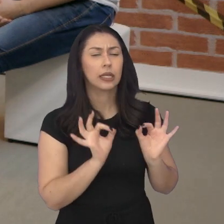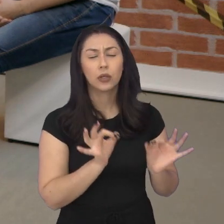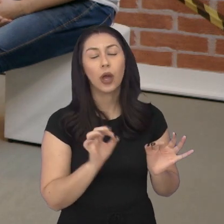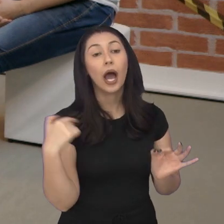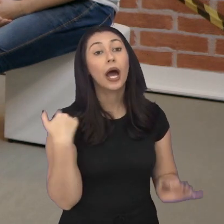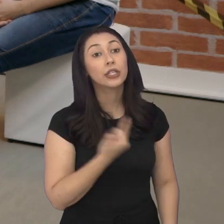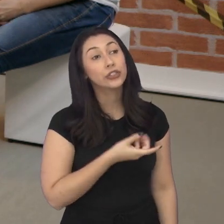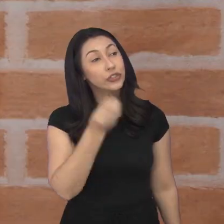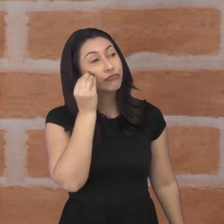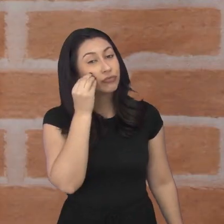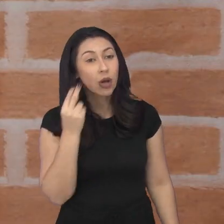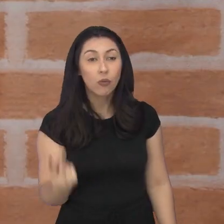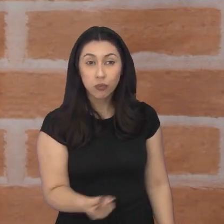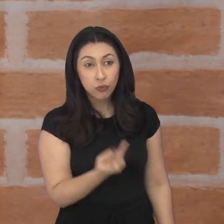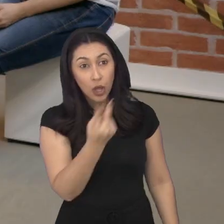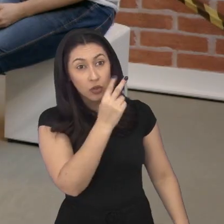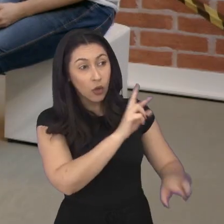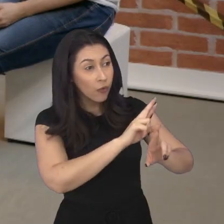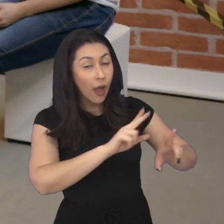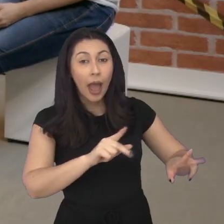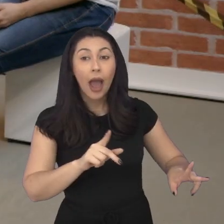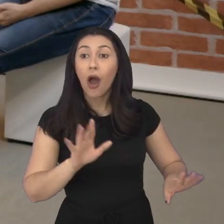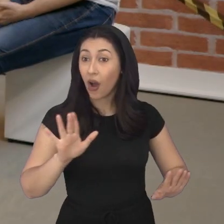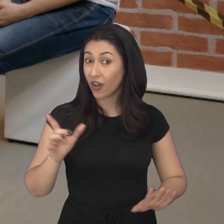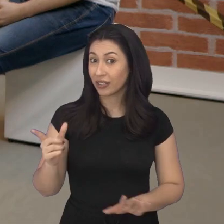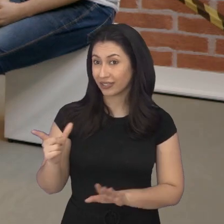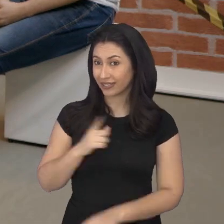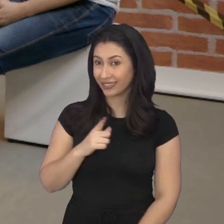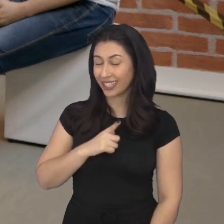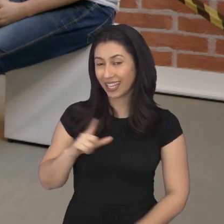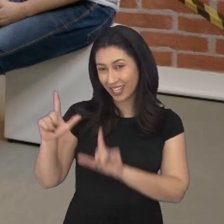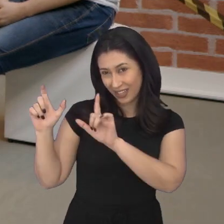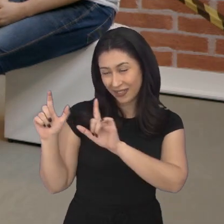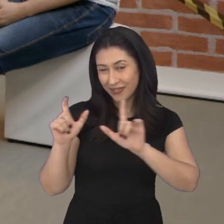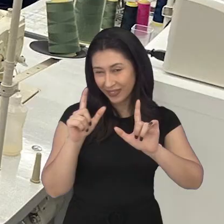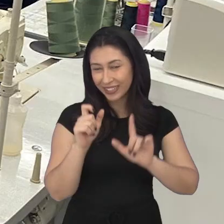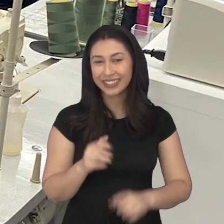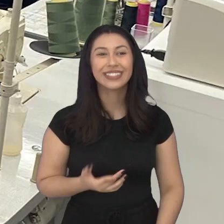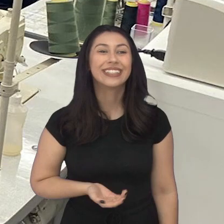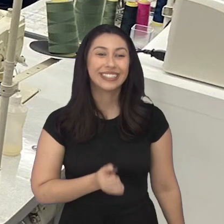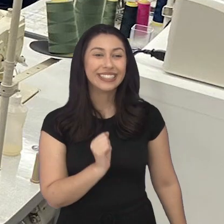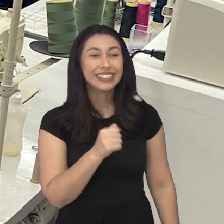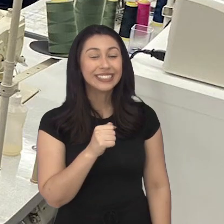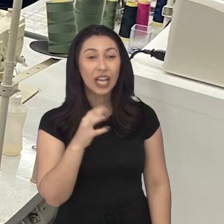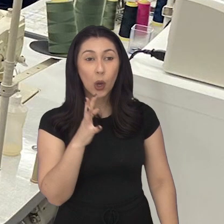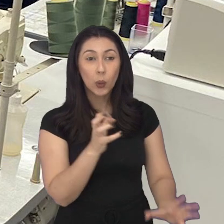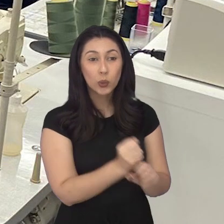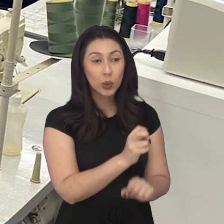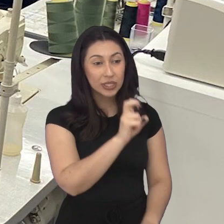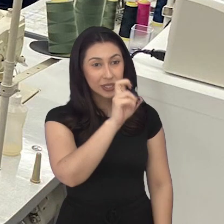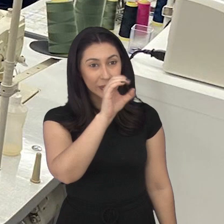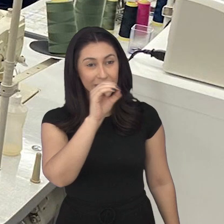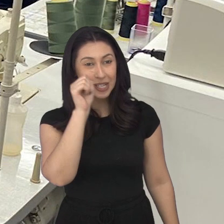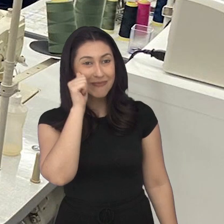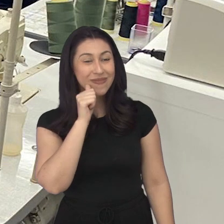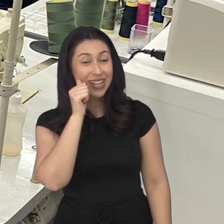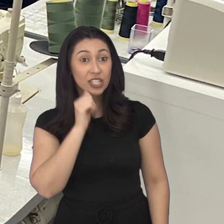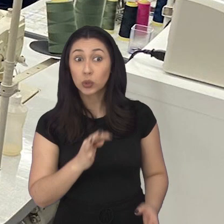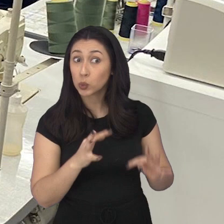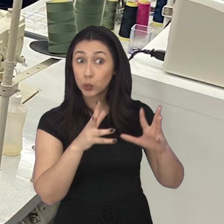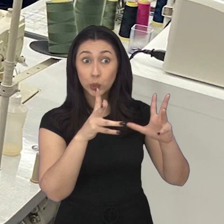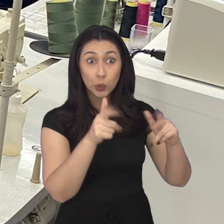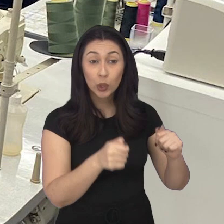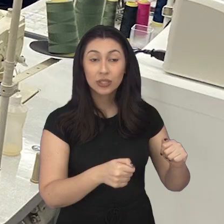as formas, né? Temos foto, inclusive, aqui, enquanto você fala, vamos vendo aqui a galera. Nós estamos em 50 mulheres agora, todas aqui da cidade.